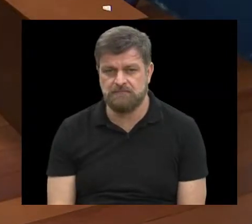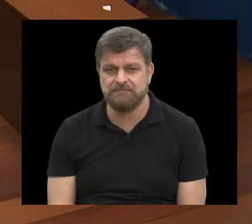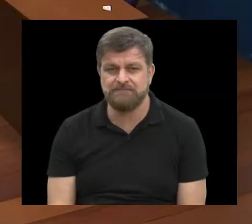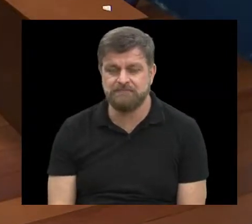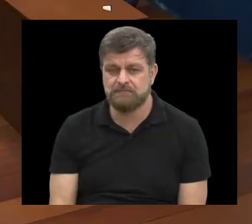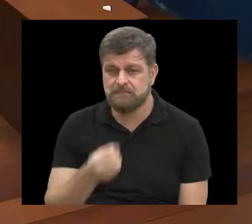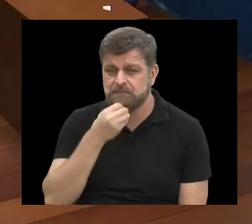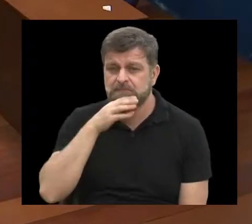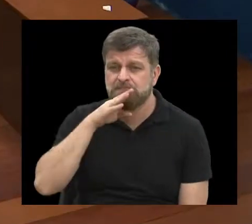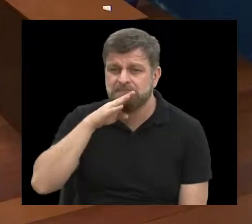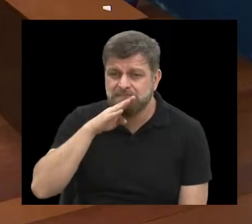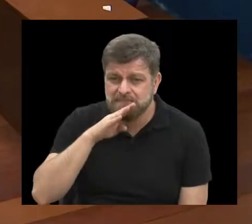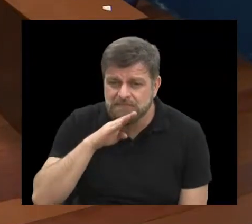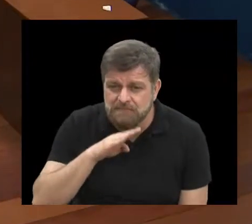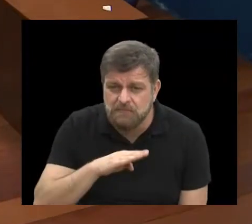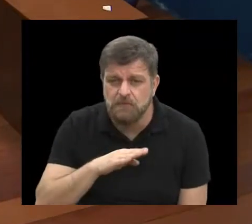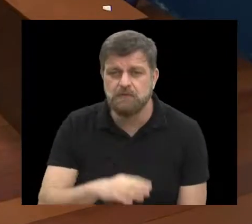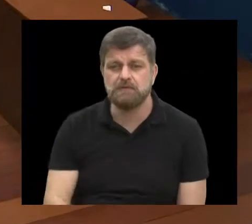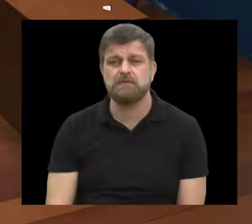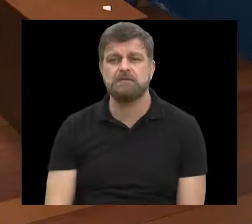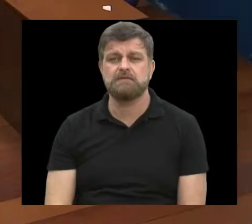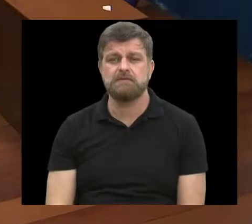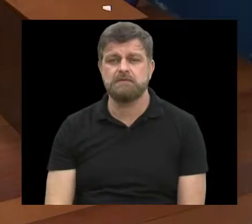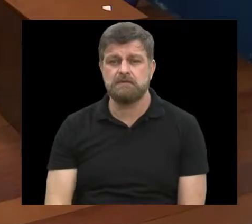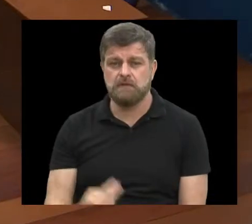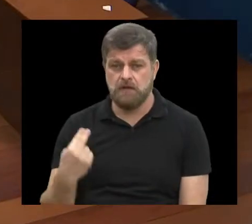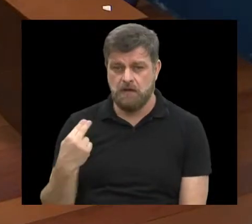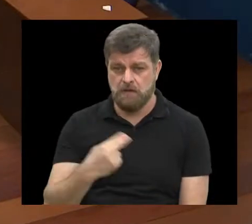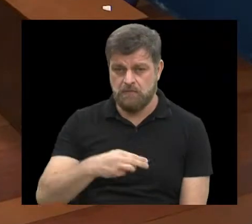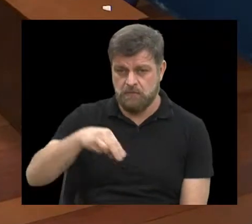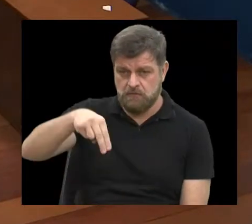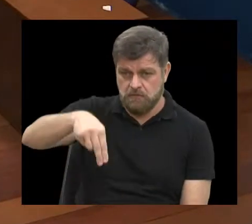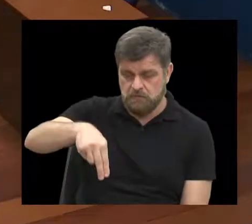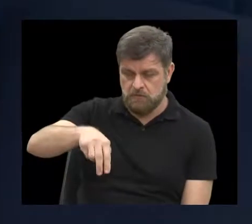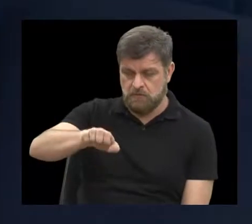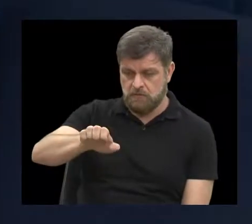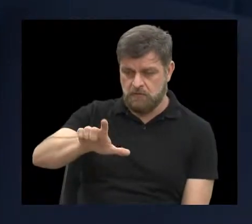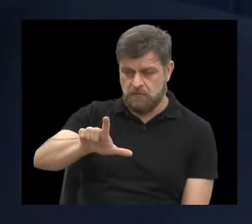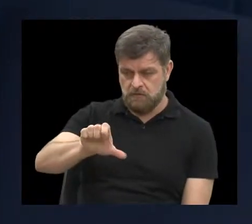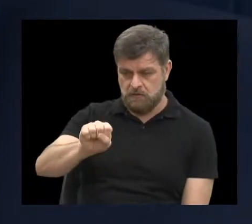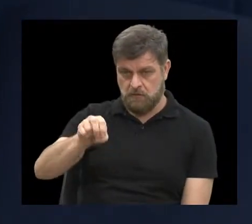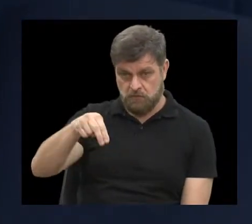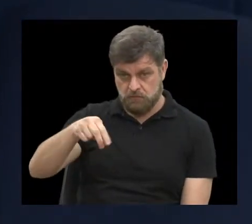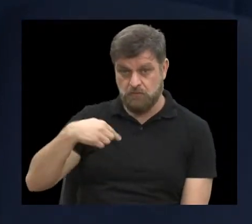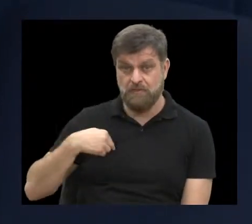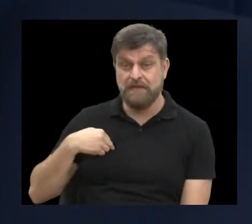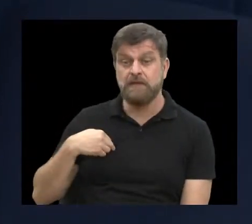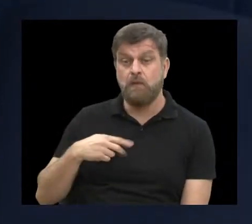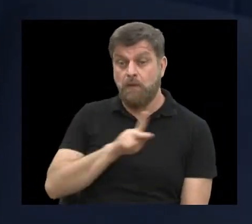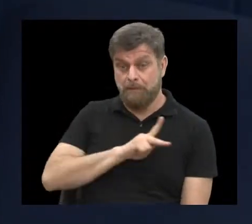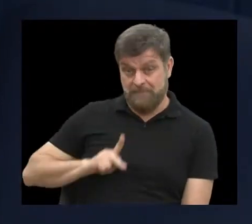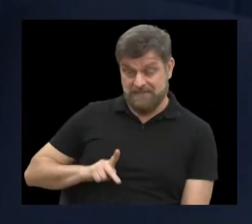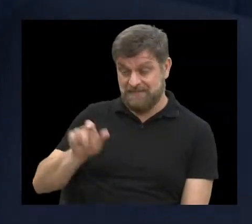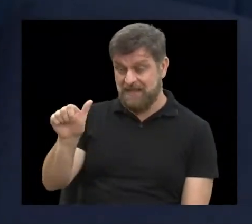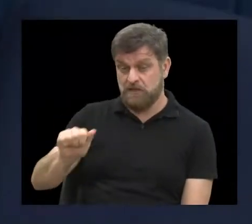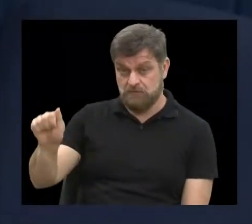Boa tarde. Boa tarde. Meu nome é Nelson, sou presidente de uma associação de policiais